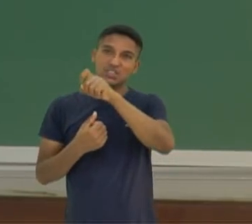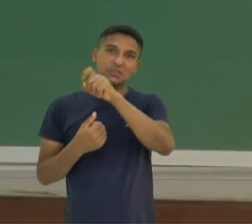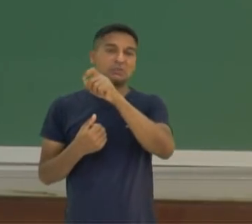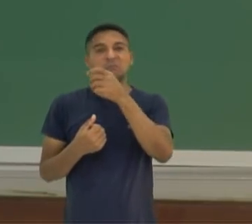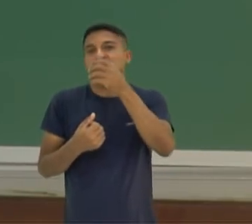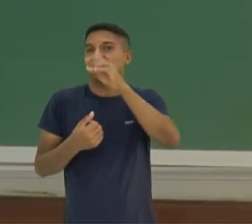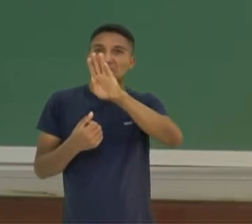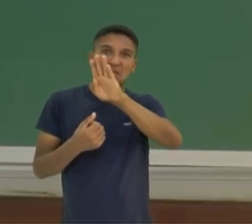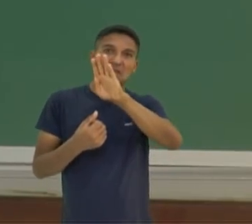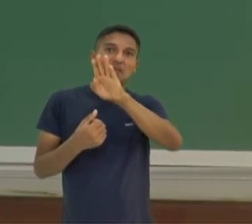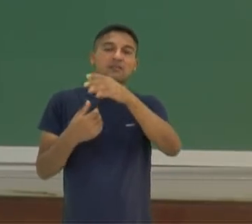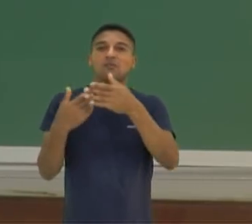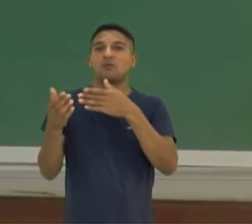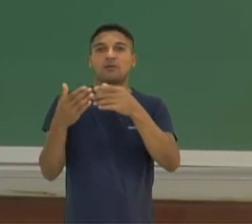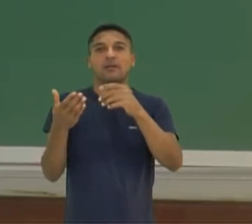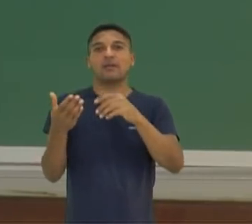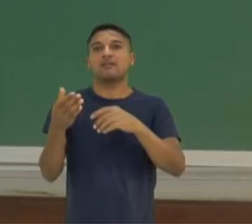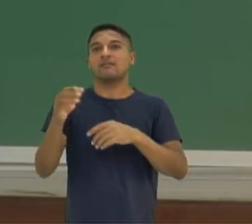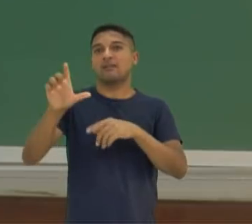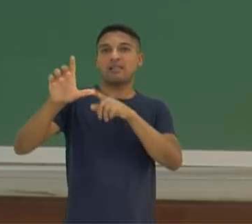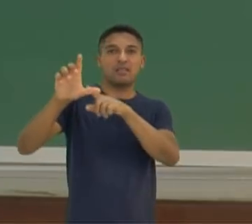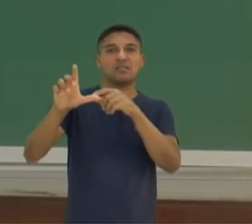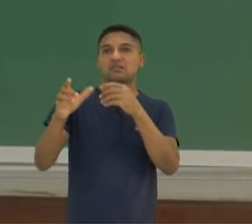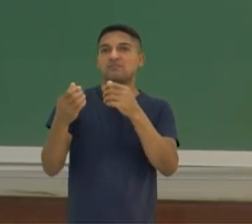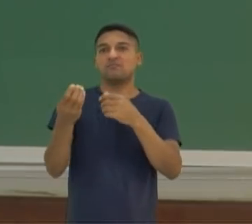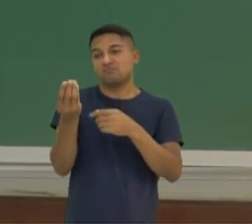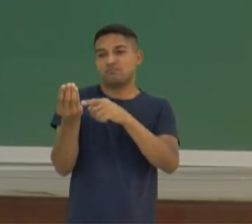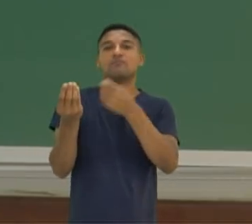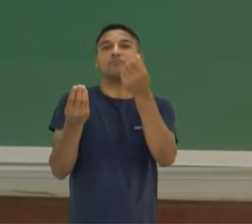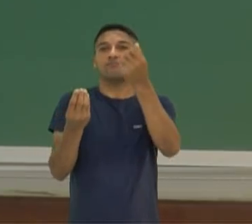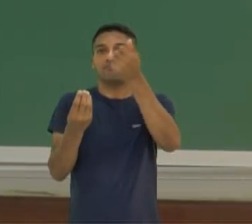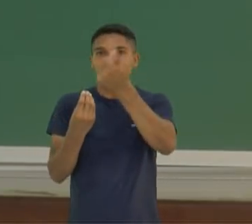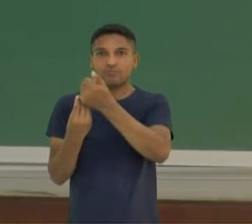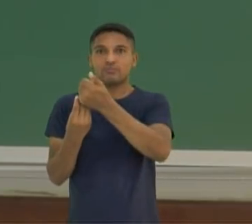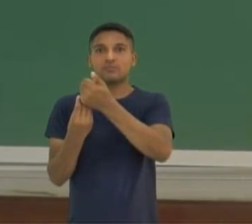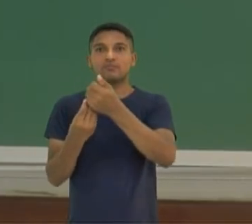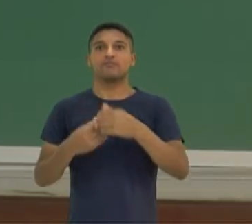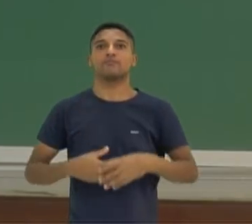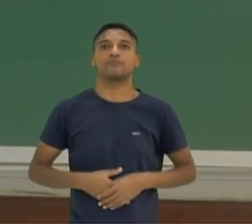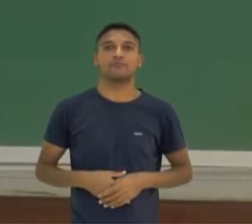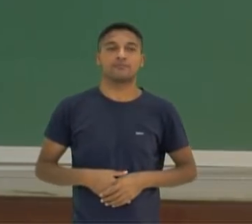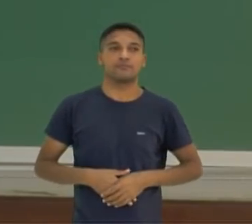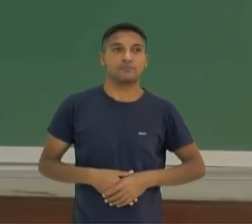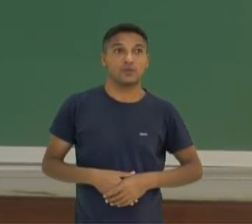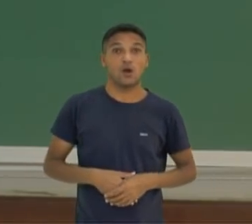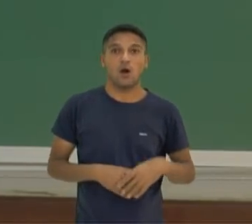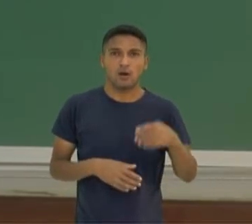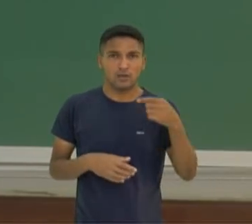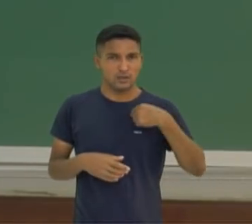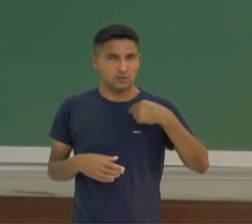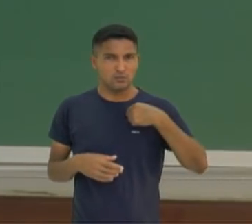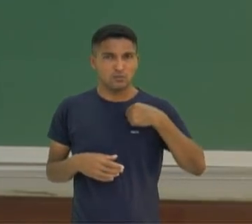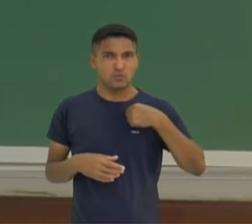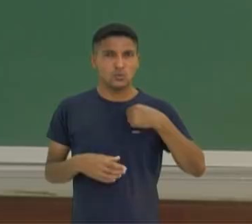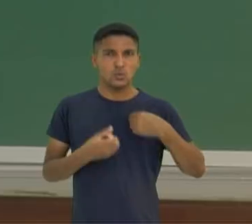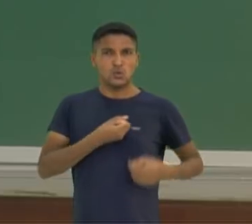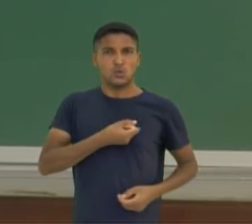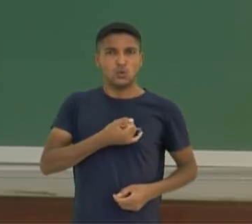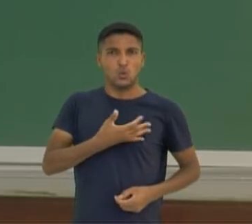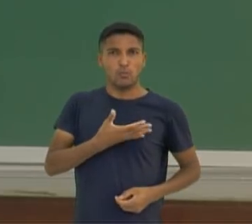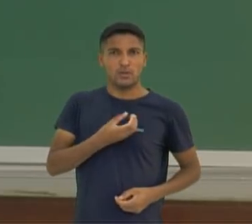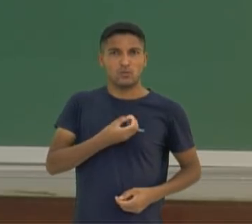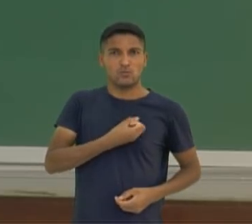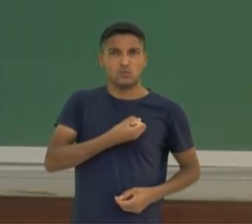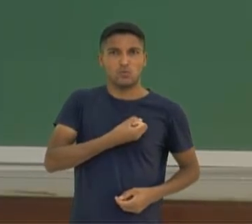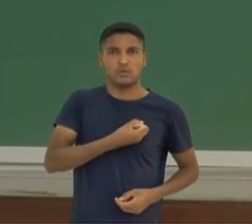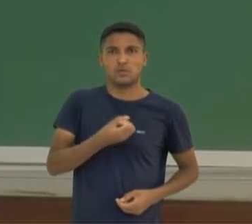incógnita, mas não de um número, porque eu não sei quem que ele é. Então, vamos lá. Pensei em um número, vou chamar ele aqui